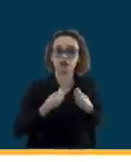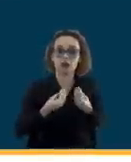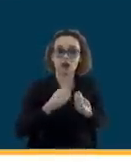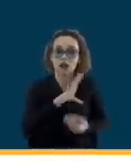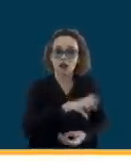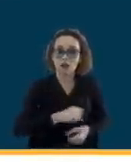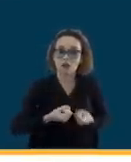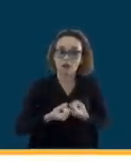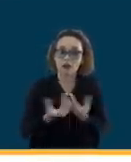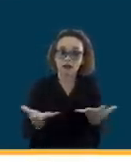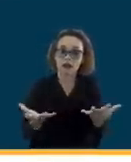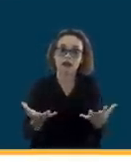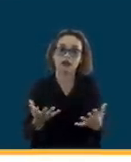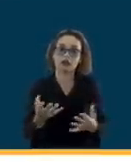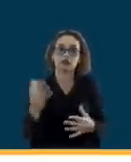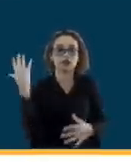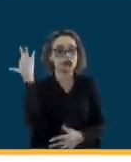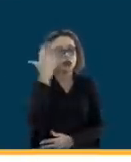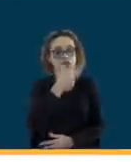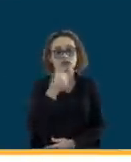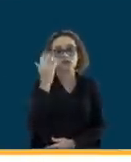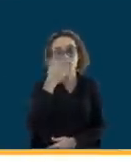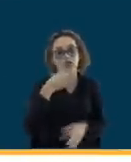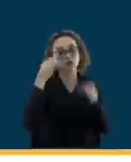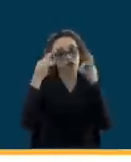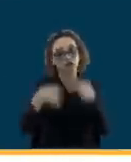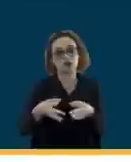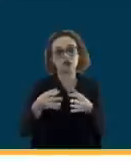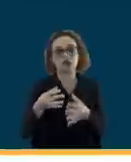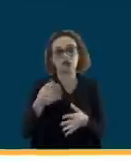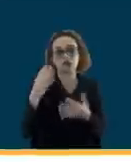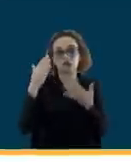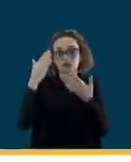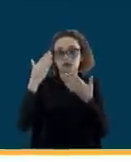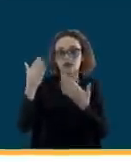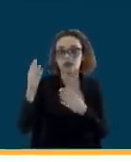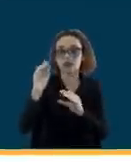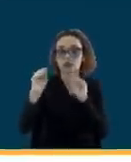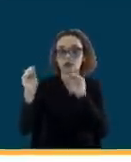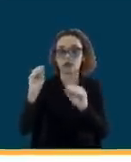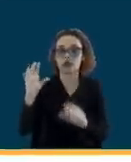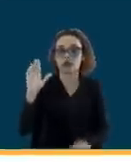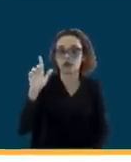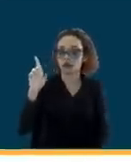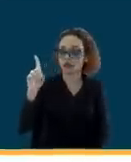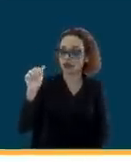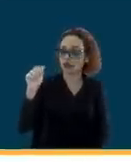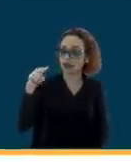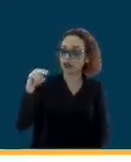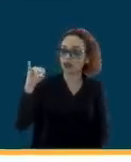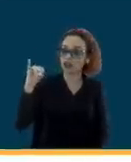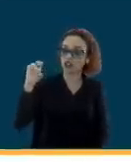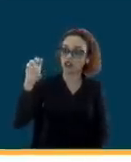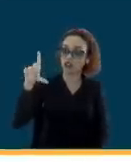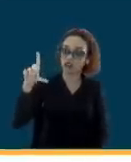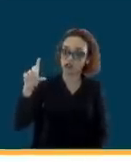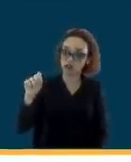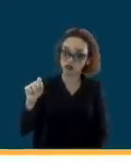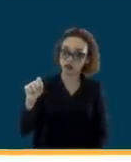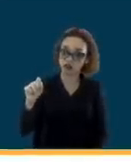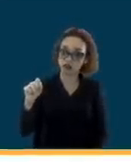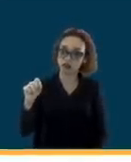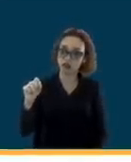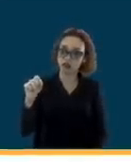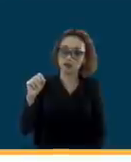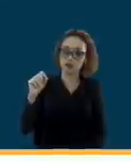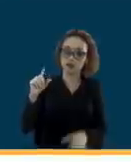trabalhando muito. Será lindo, com certeza. Gratidão, Danilo. Gratidão, querido, por partilhar desse momento com você. Fatinha do